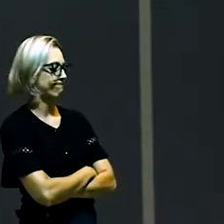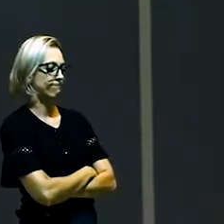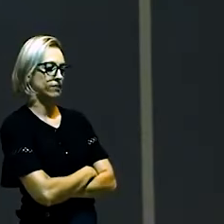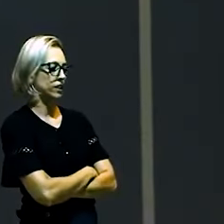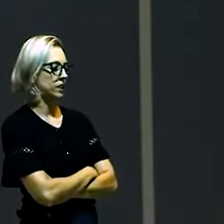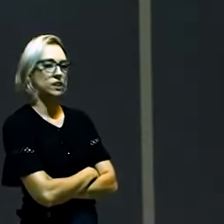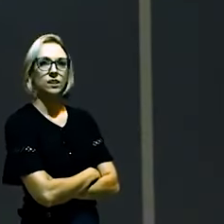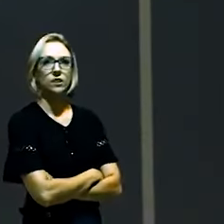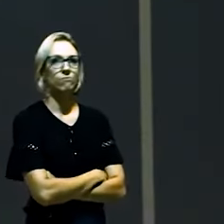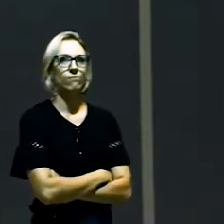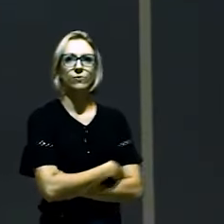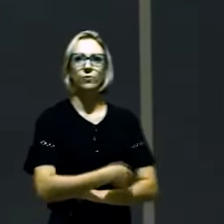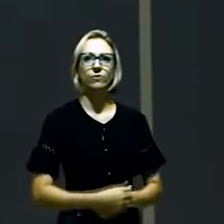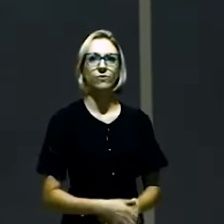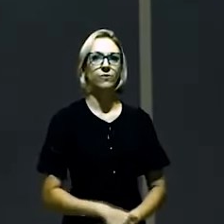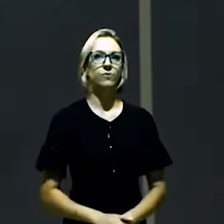Deus vai dando trela,